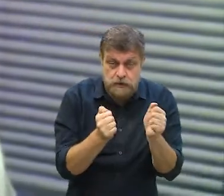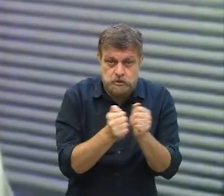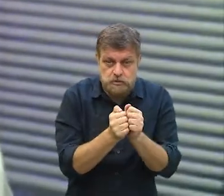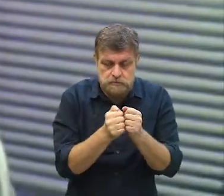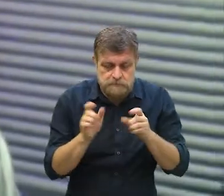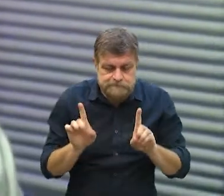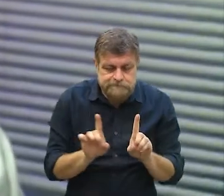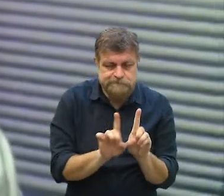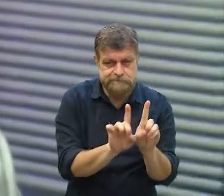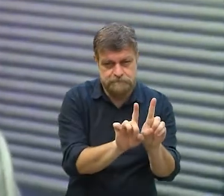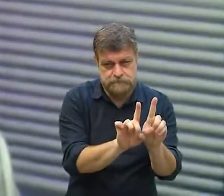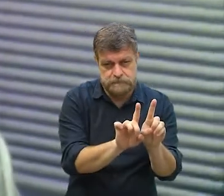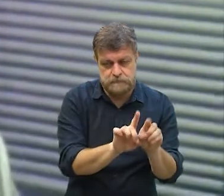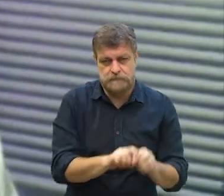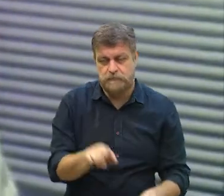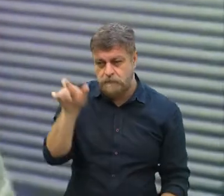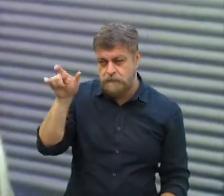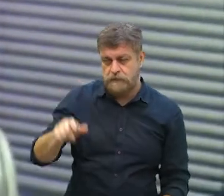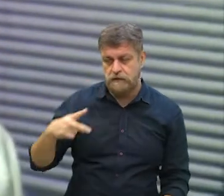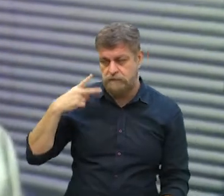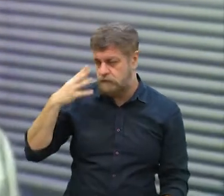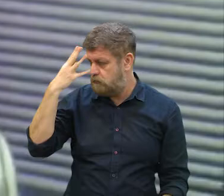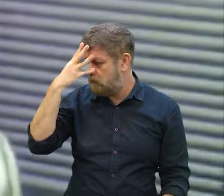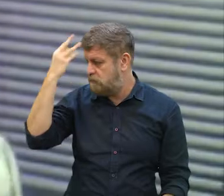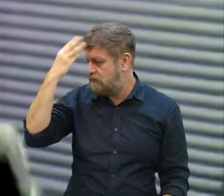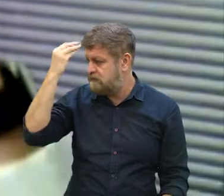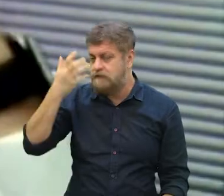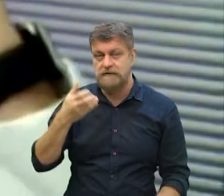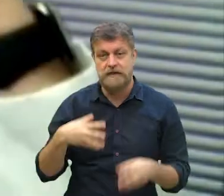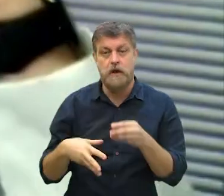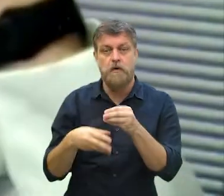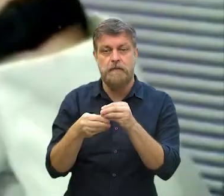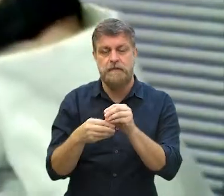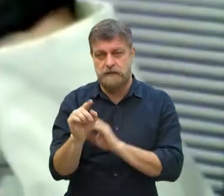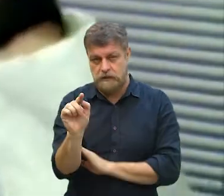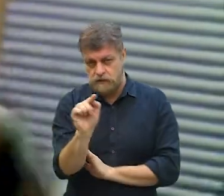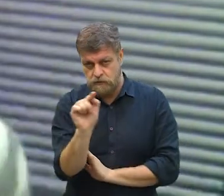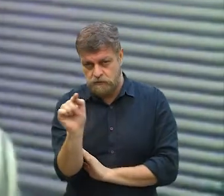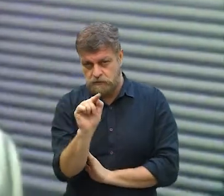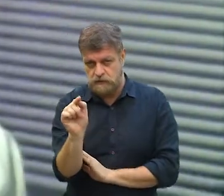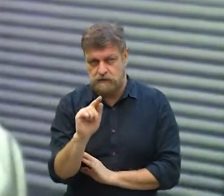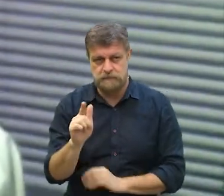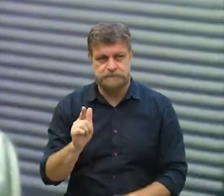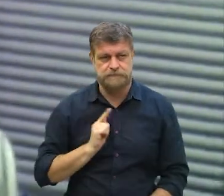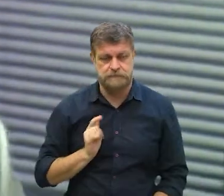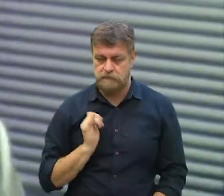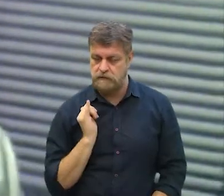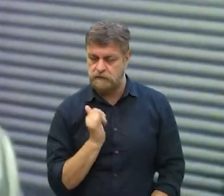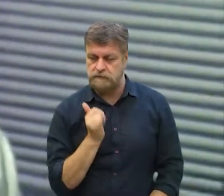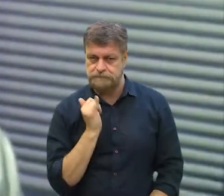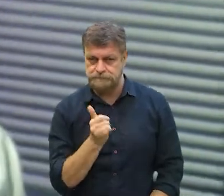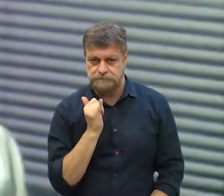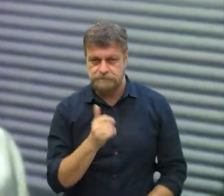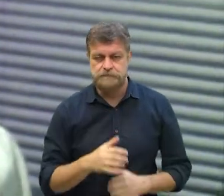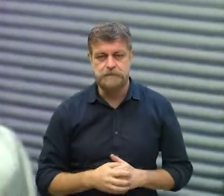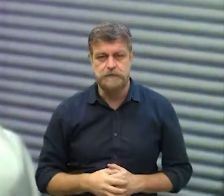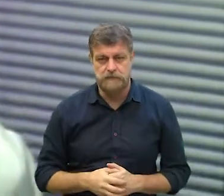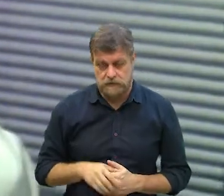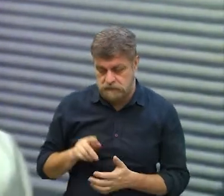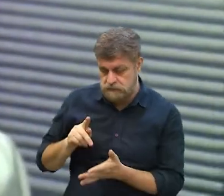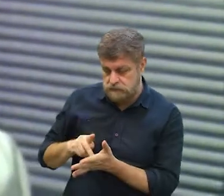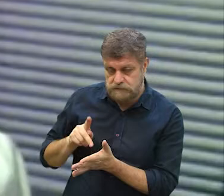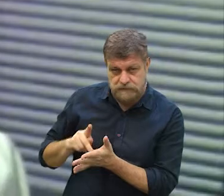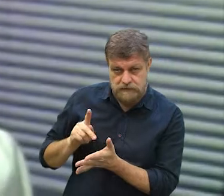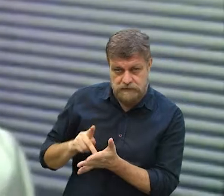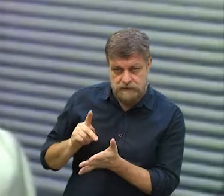perto. Sobre o que o Marcelo da farmácia colocou, eu queria só complementar realmente e ratificando tudo isso que ele colocou, é